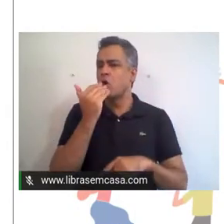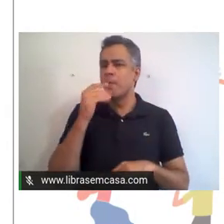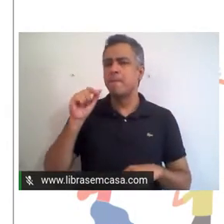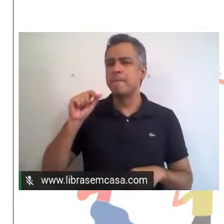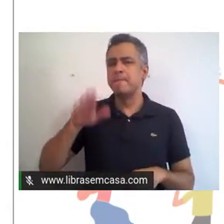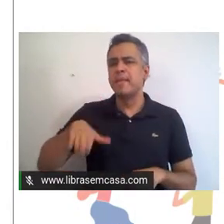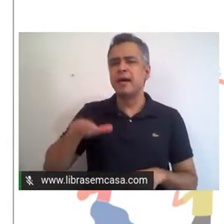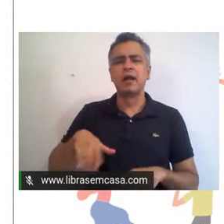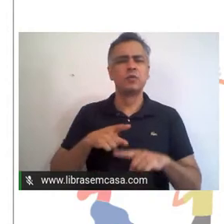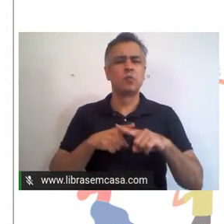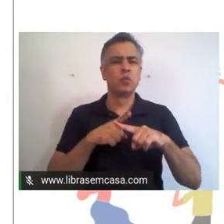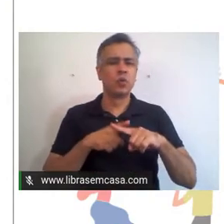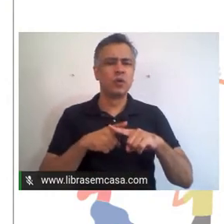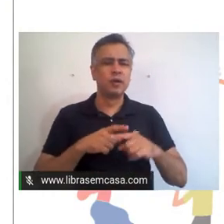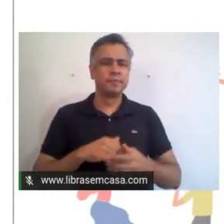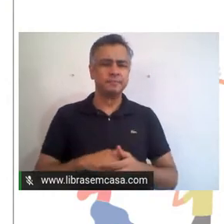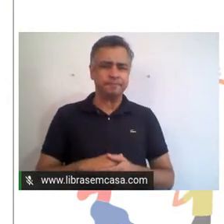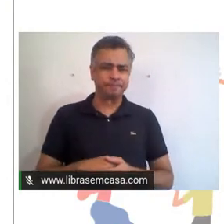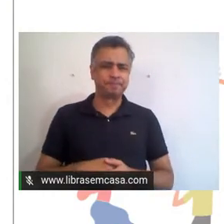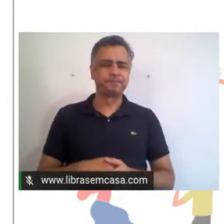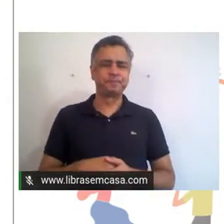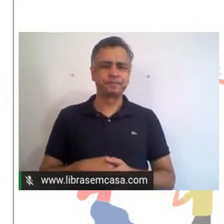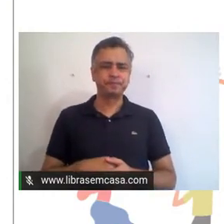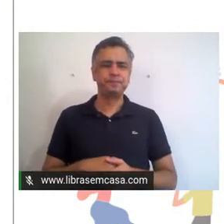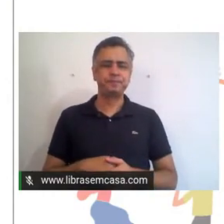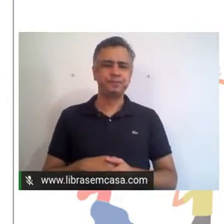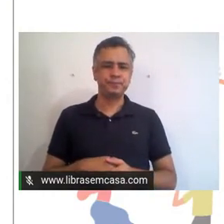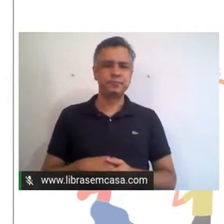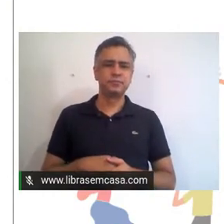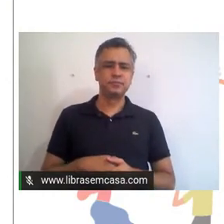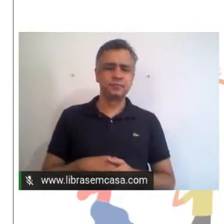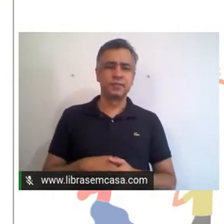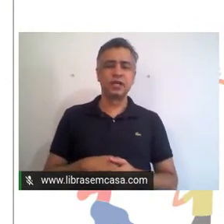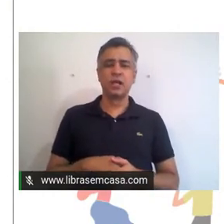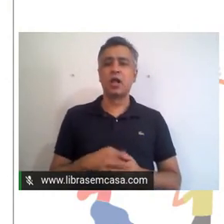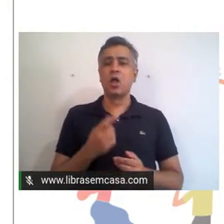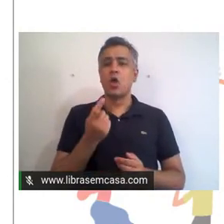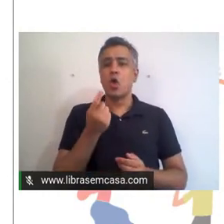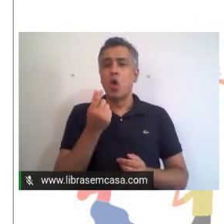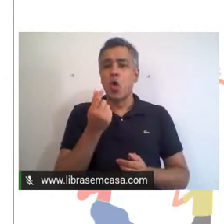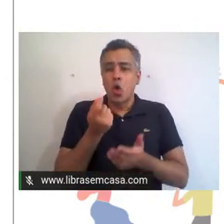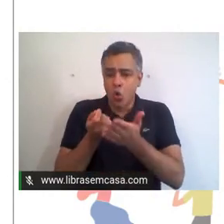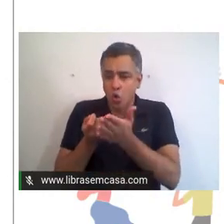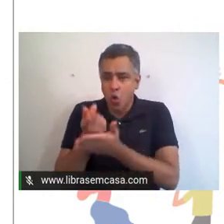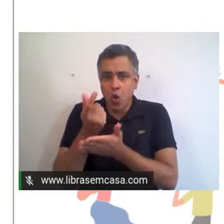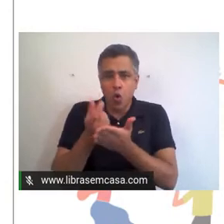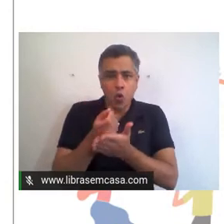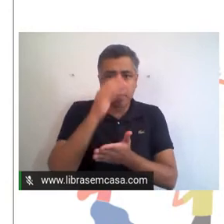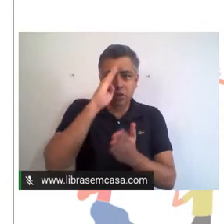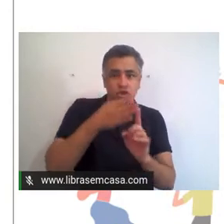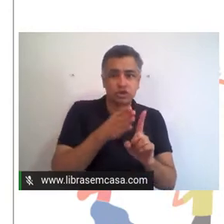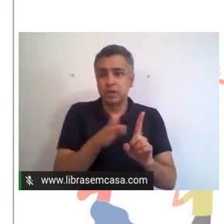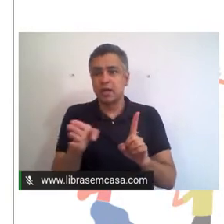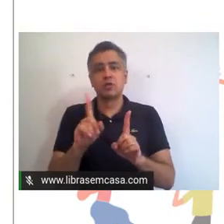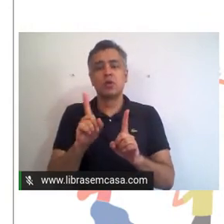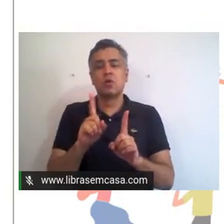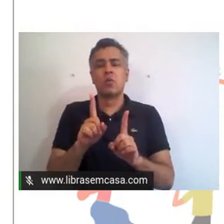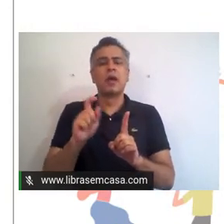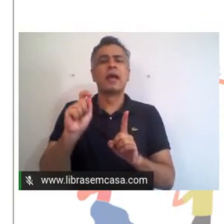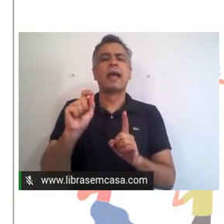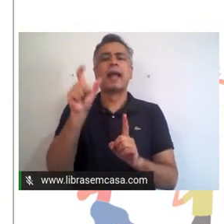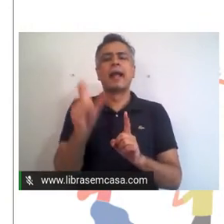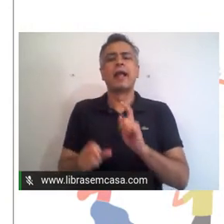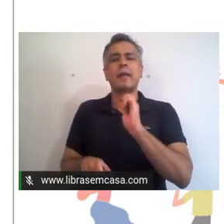esses produtos são baratos. Aonde estão indo os custos indiretos desse tipo de produção? Quem é que paga? E, por